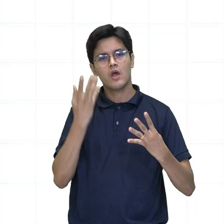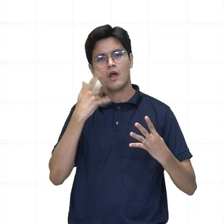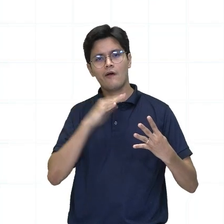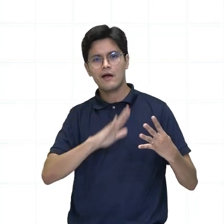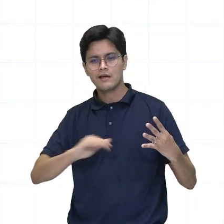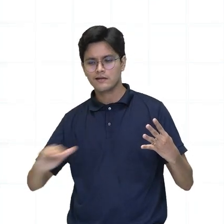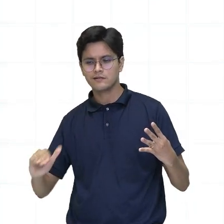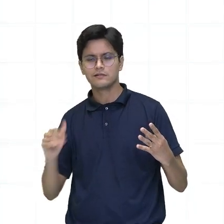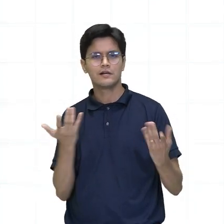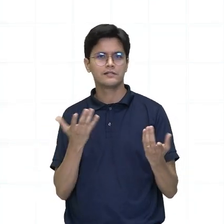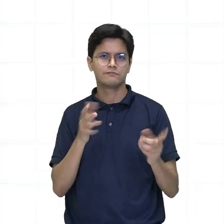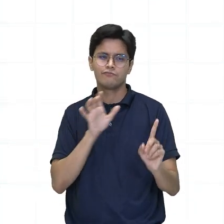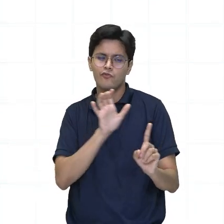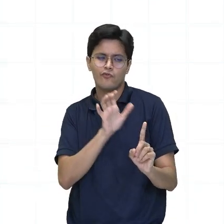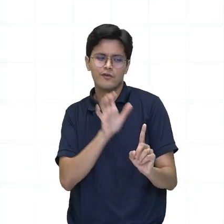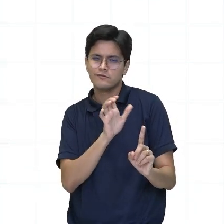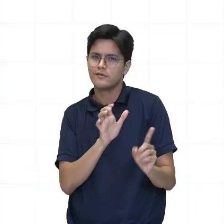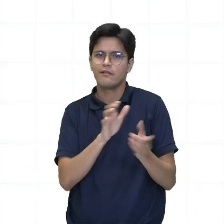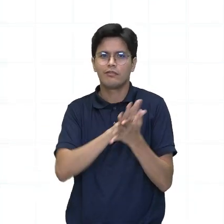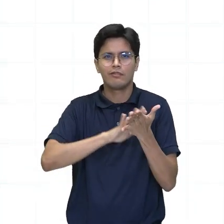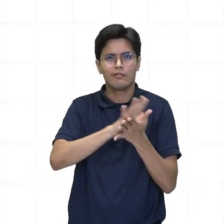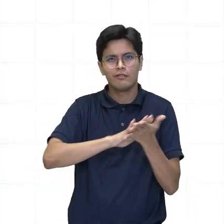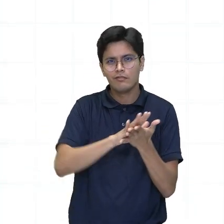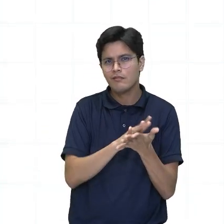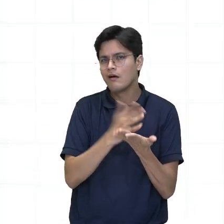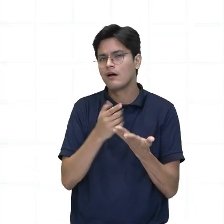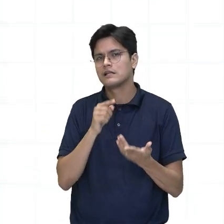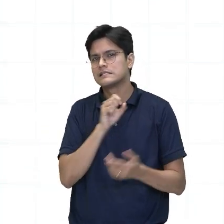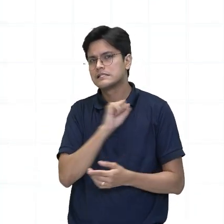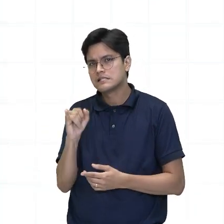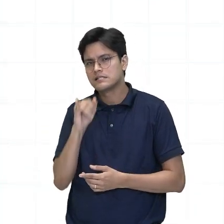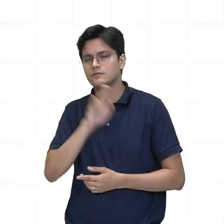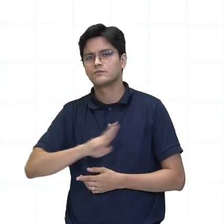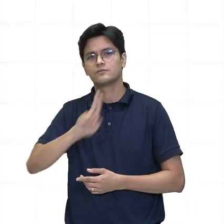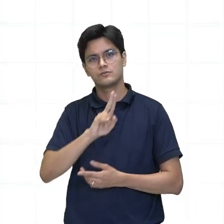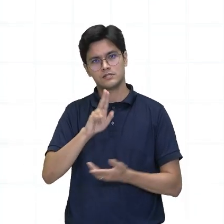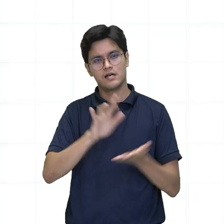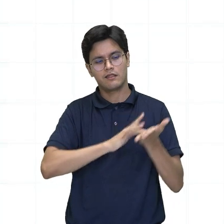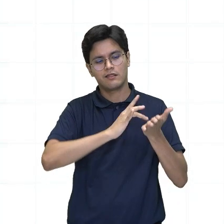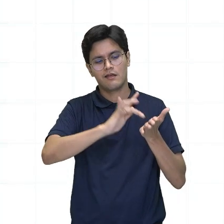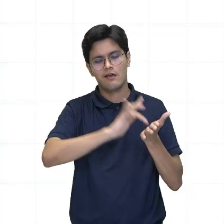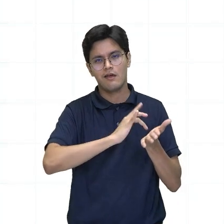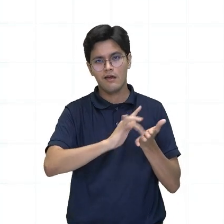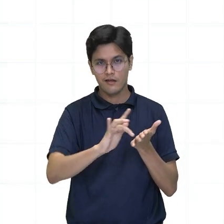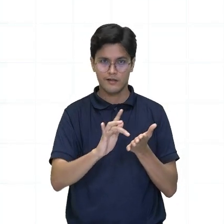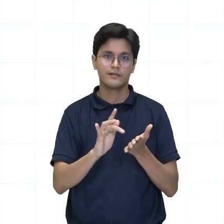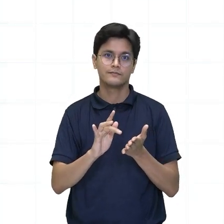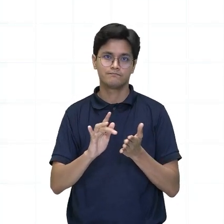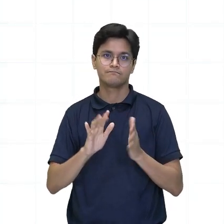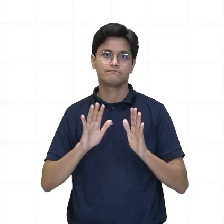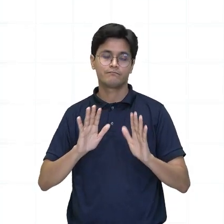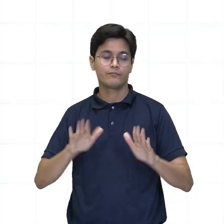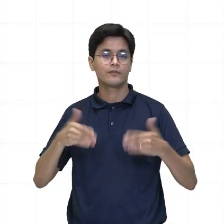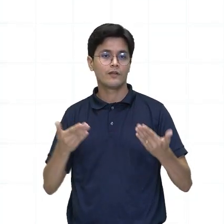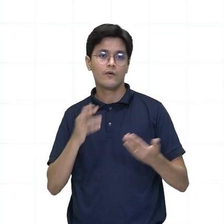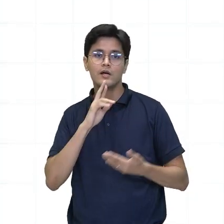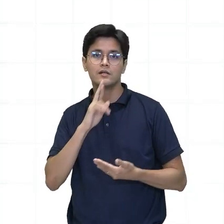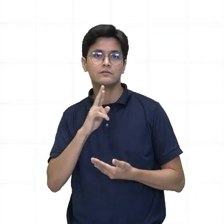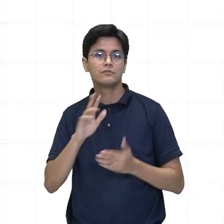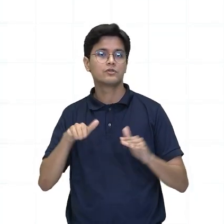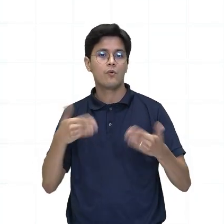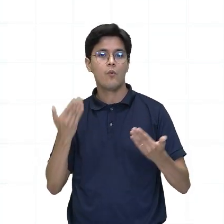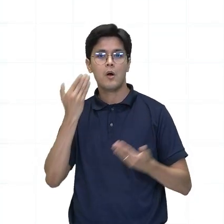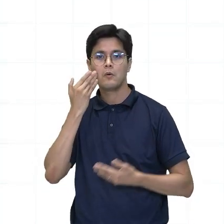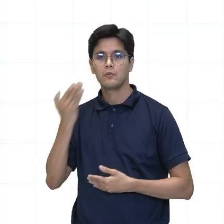diz assim: o uso excessivo de telas causa afastamento entre as pessoas. E às vezes, pessoal, nem é